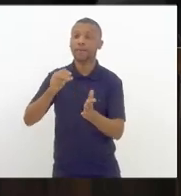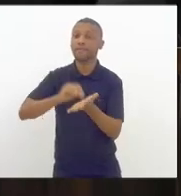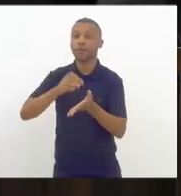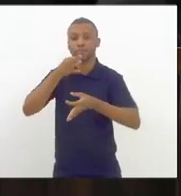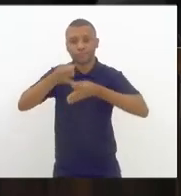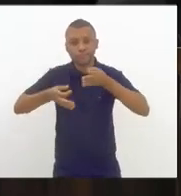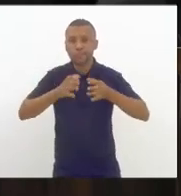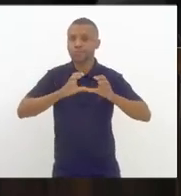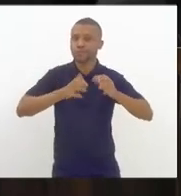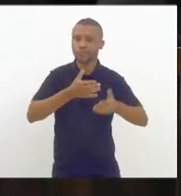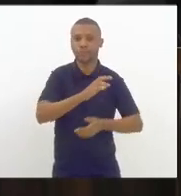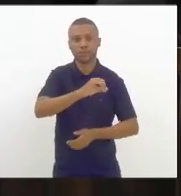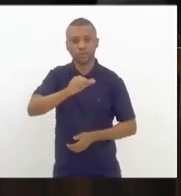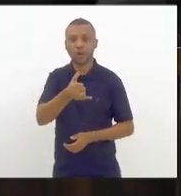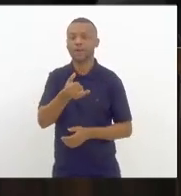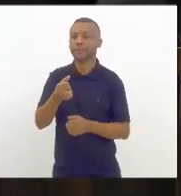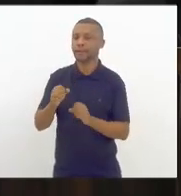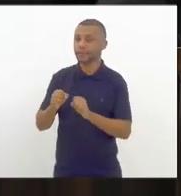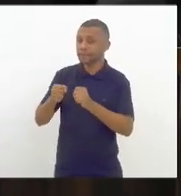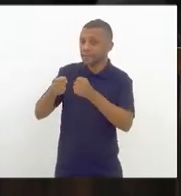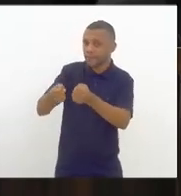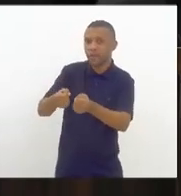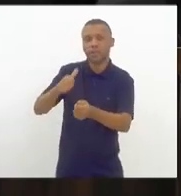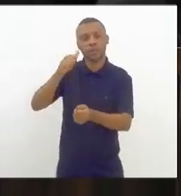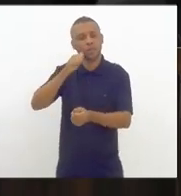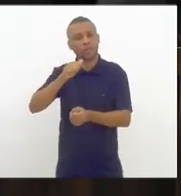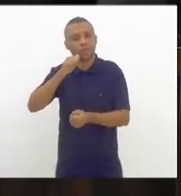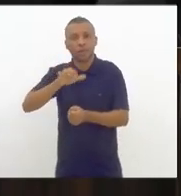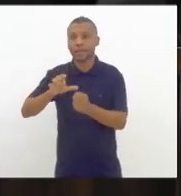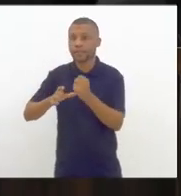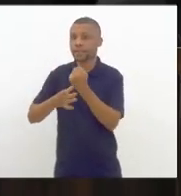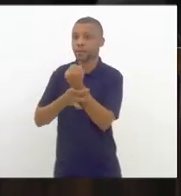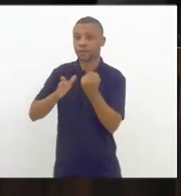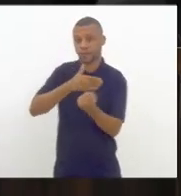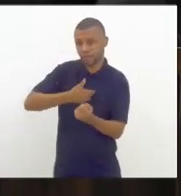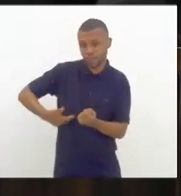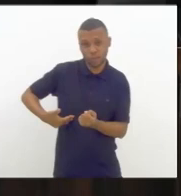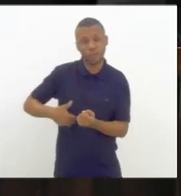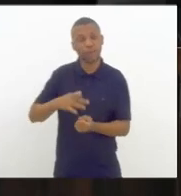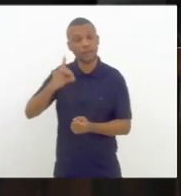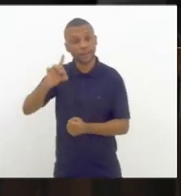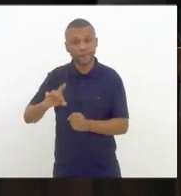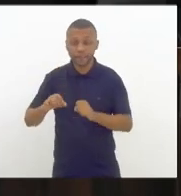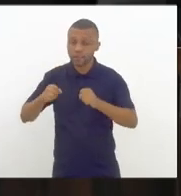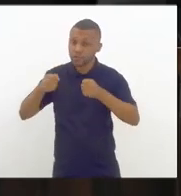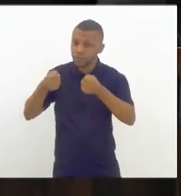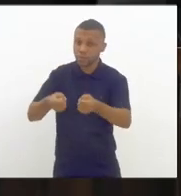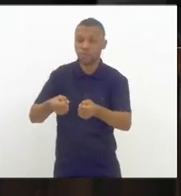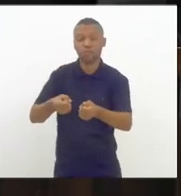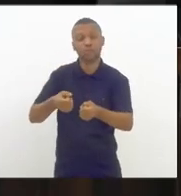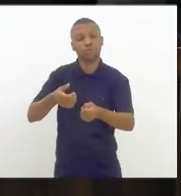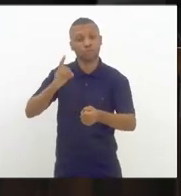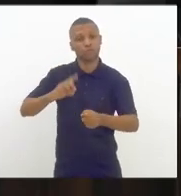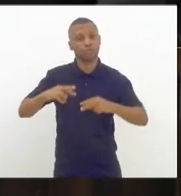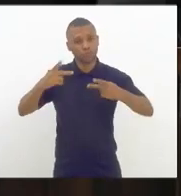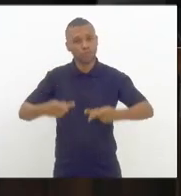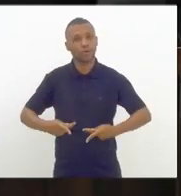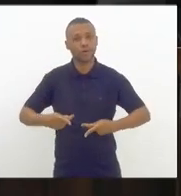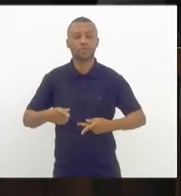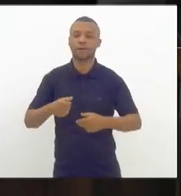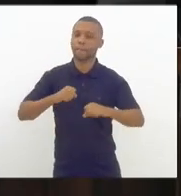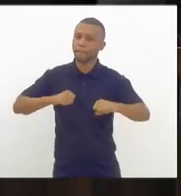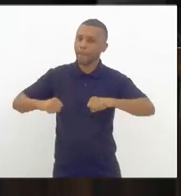e Justiça, de Defesa dos Direitos da Mulher, de Segurança Pública e Assuntos de Polícia, Defesa dos Direitos Humanos e Cidadania, de Combate às Discriminações,